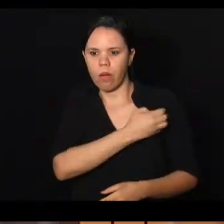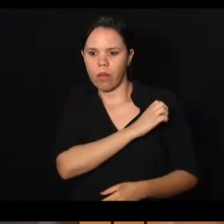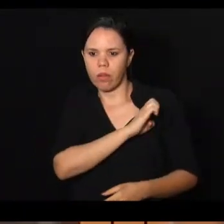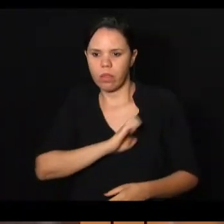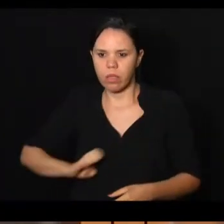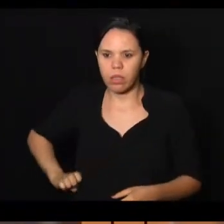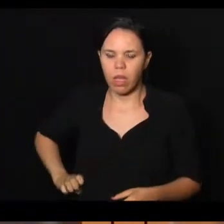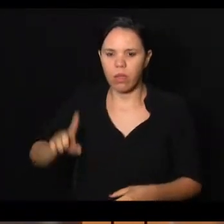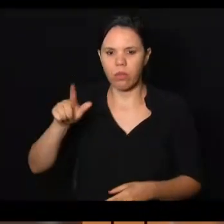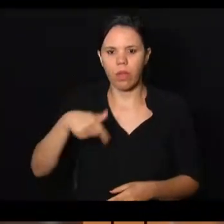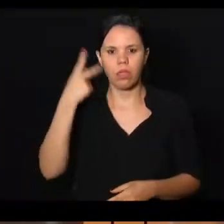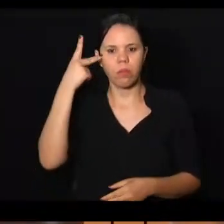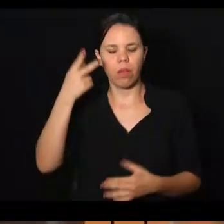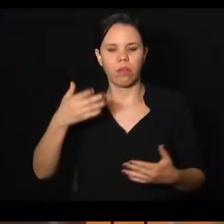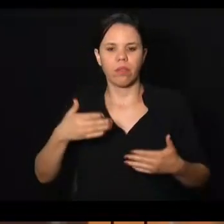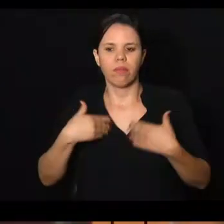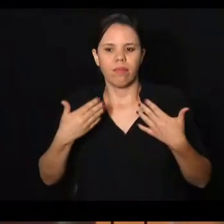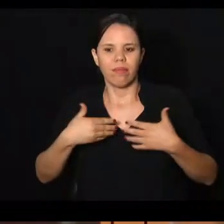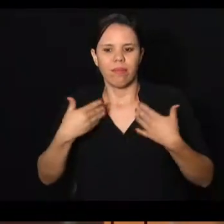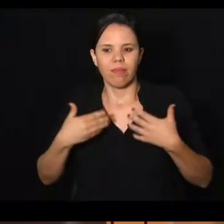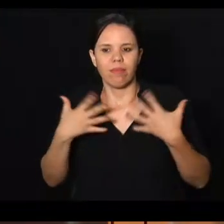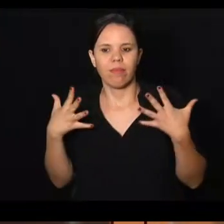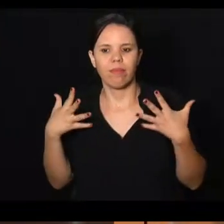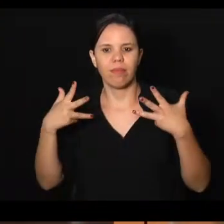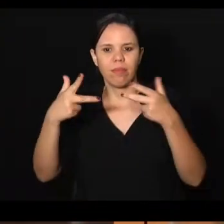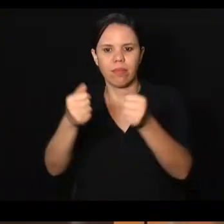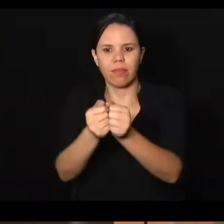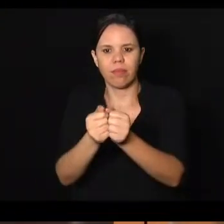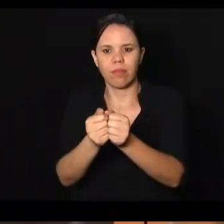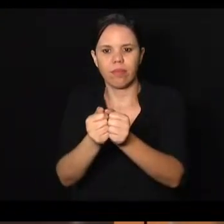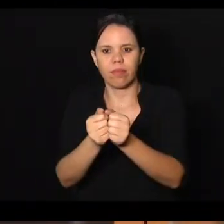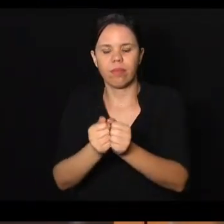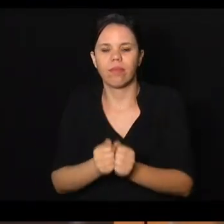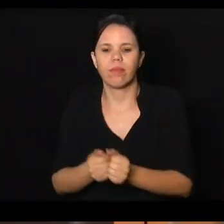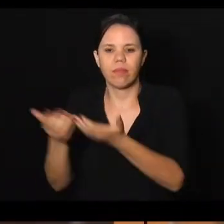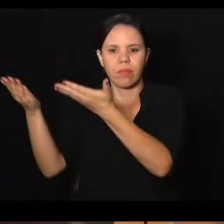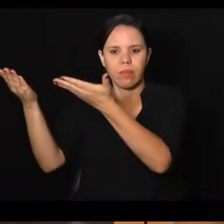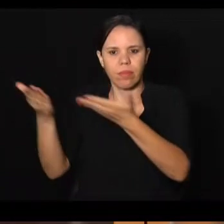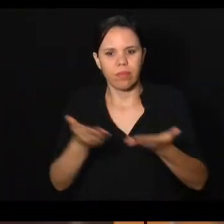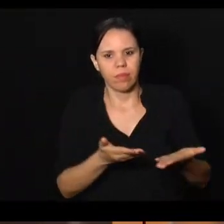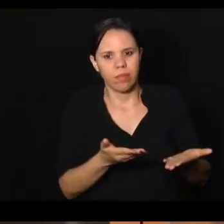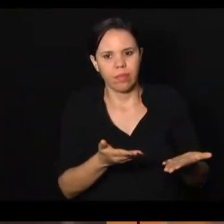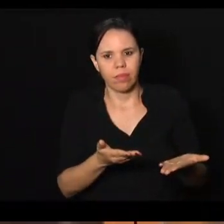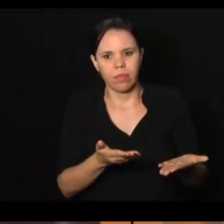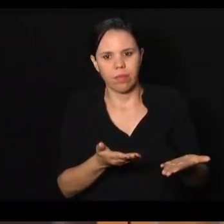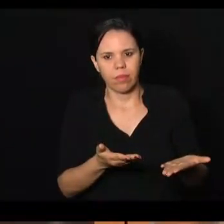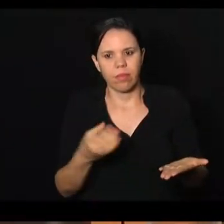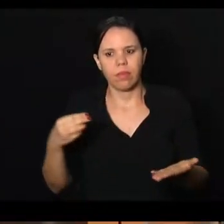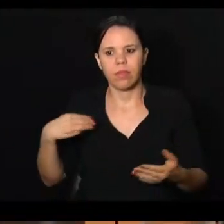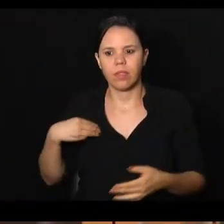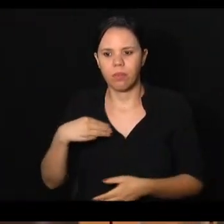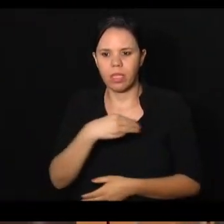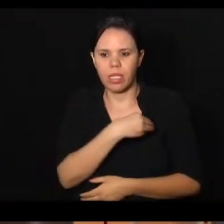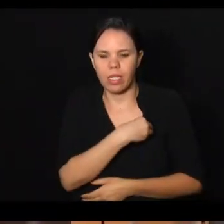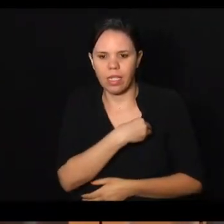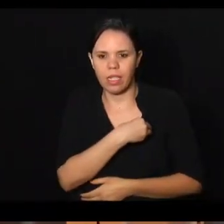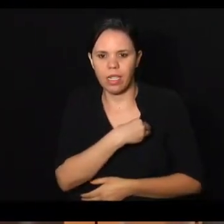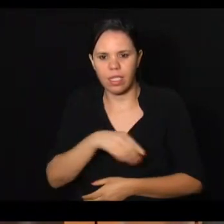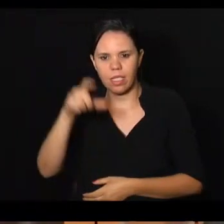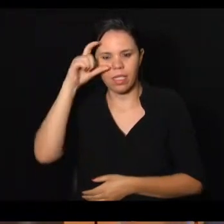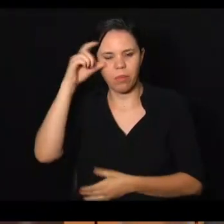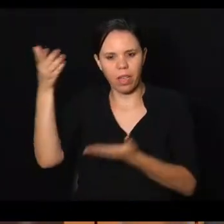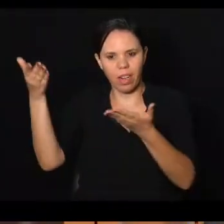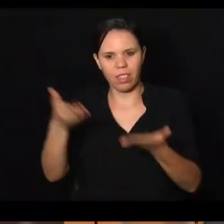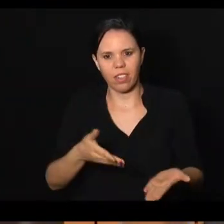é uma alegria imensa e uma alegria maior ainda recebendo a nossa ministra Damares aqui na